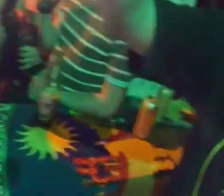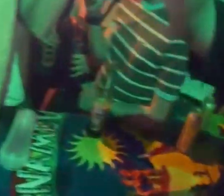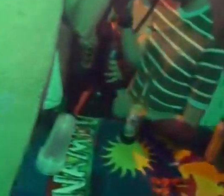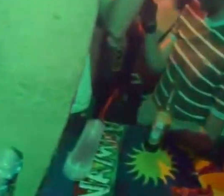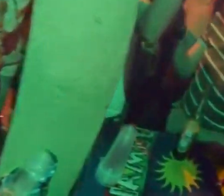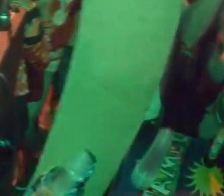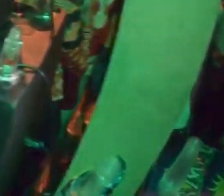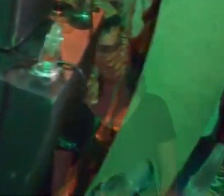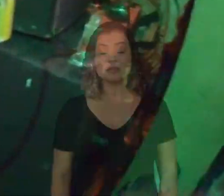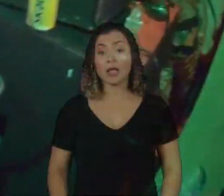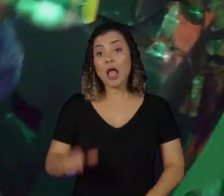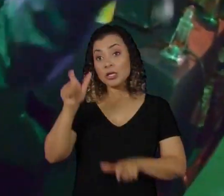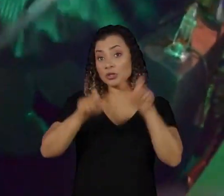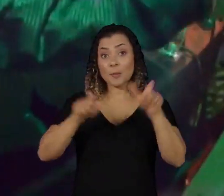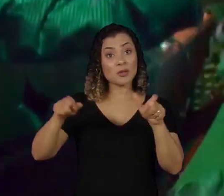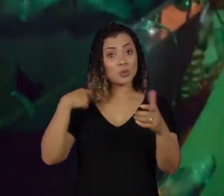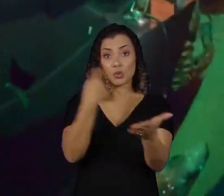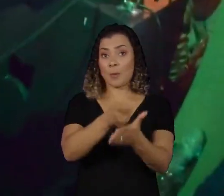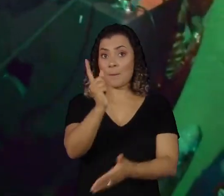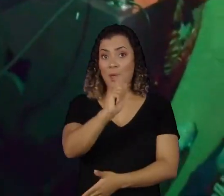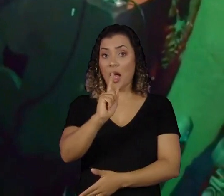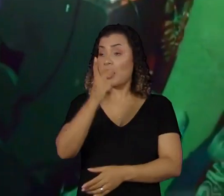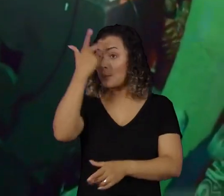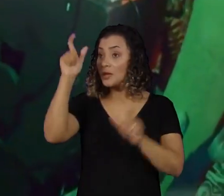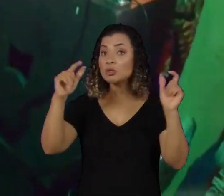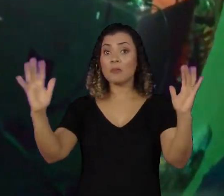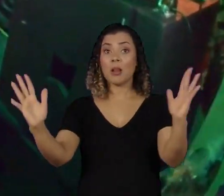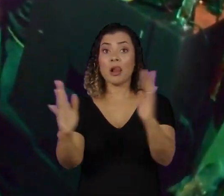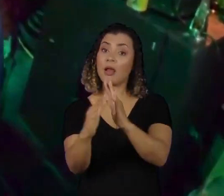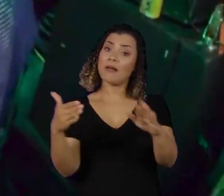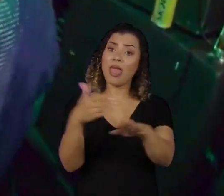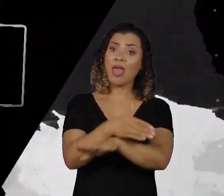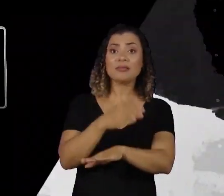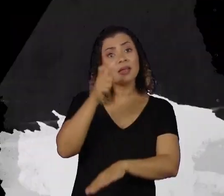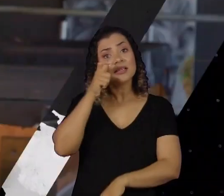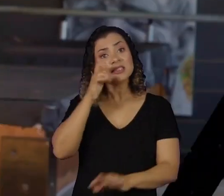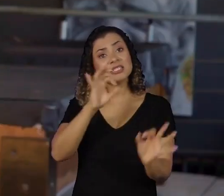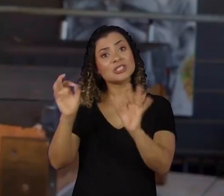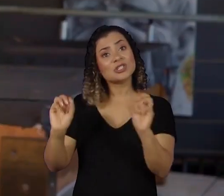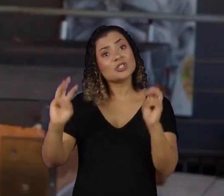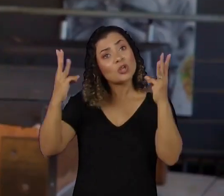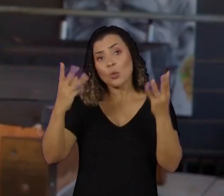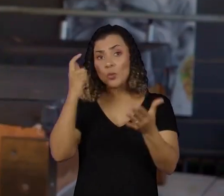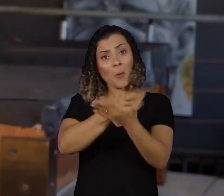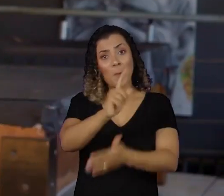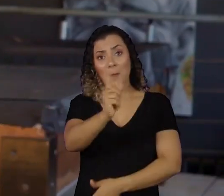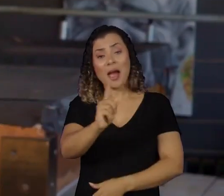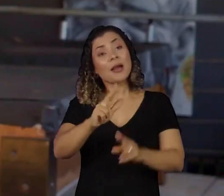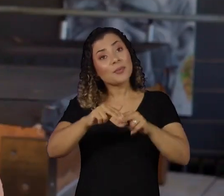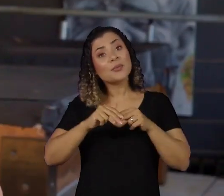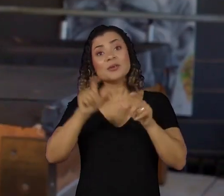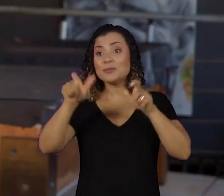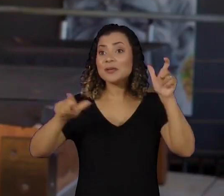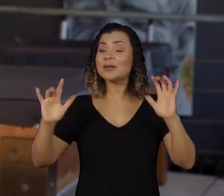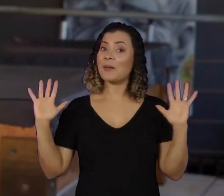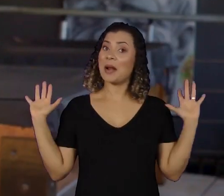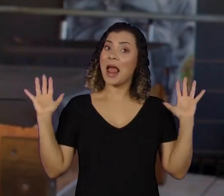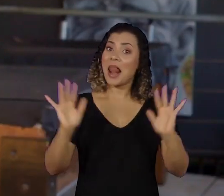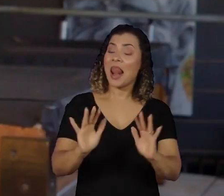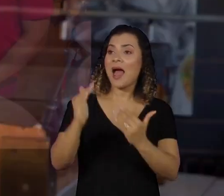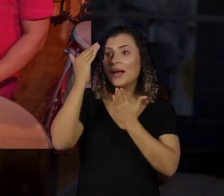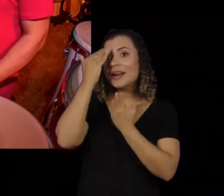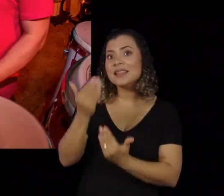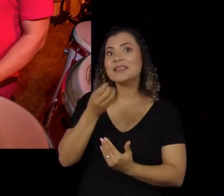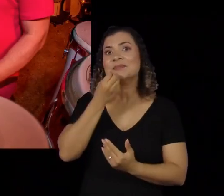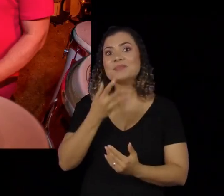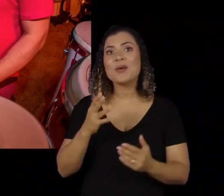As pessoas não pagam, a pessoa pode estar passando na frente, ela entra e vê o show. Então muitos consideram polo cultural, agradecem